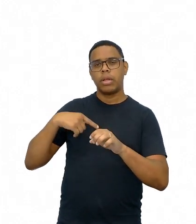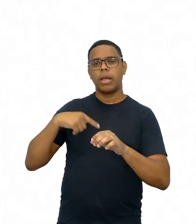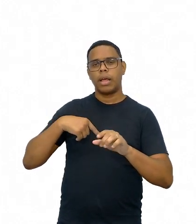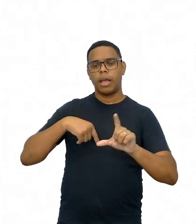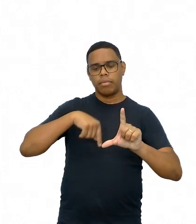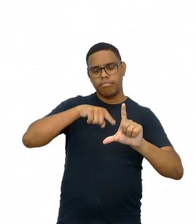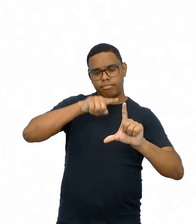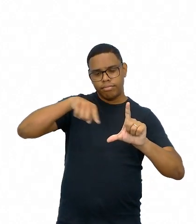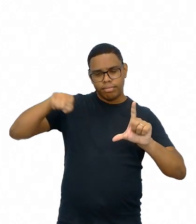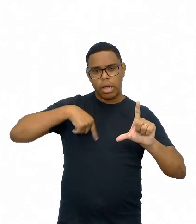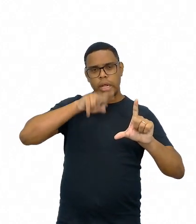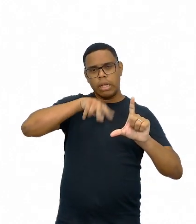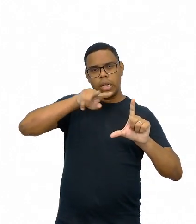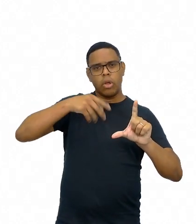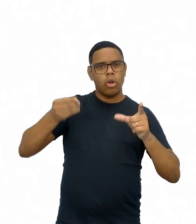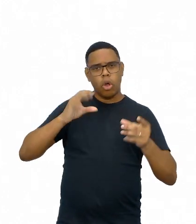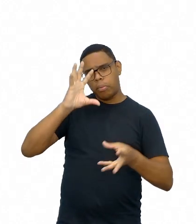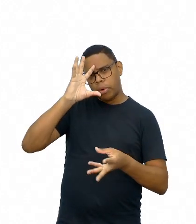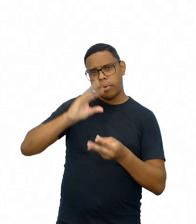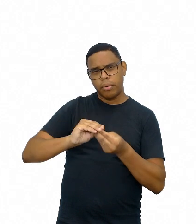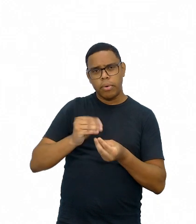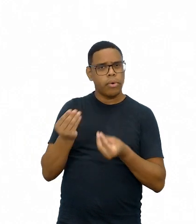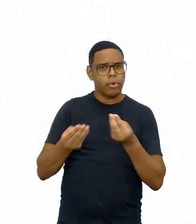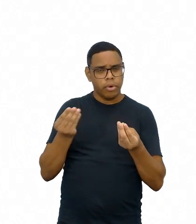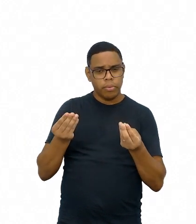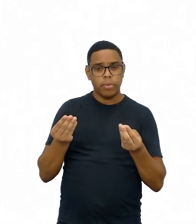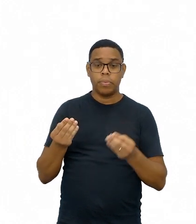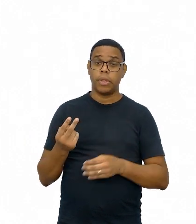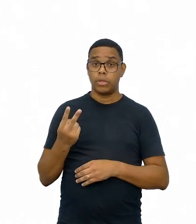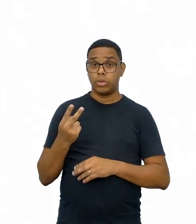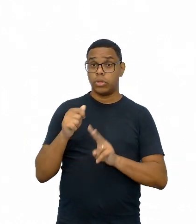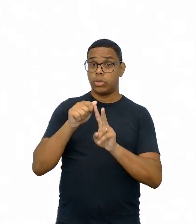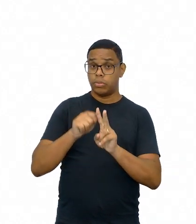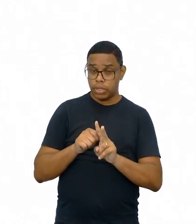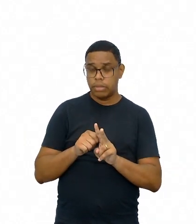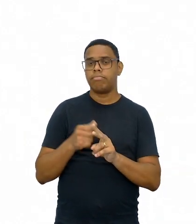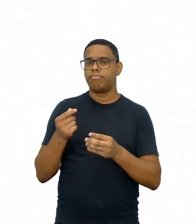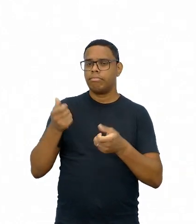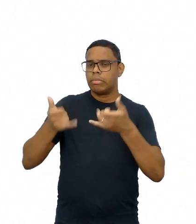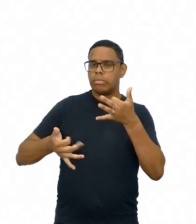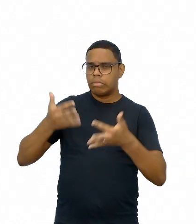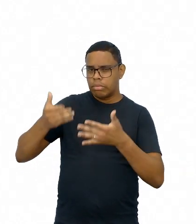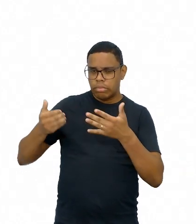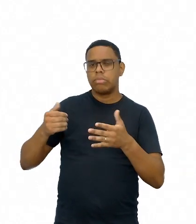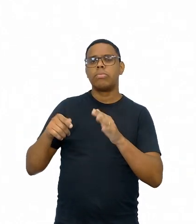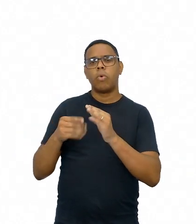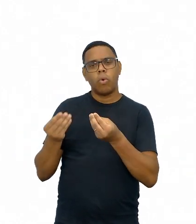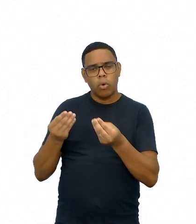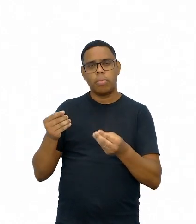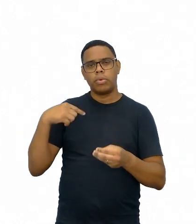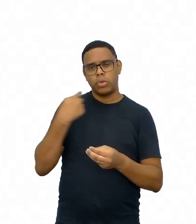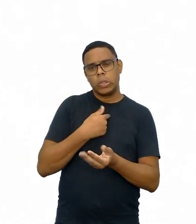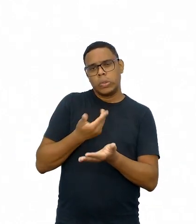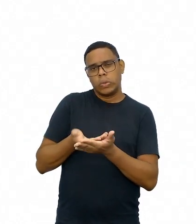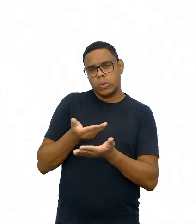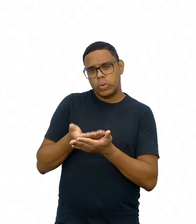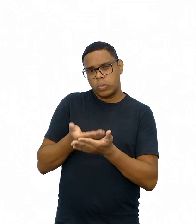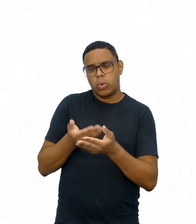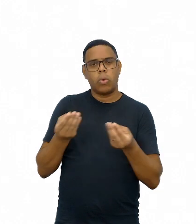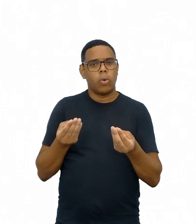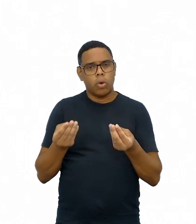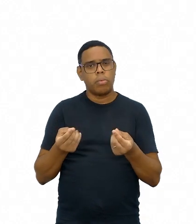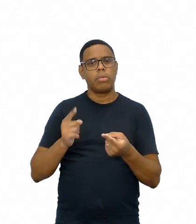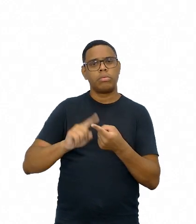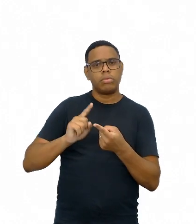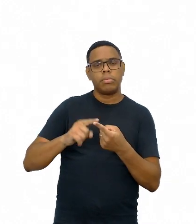é a leitura de dados, né? Então, no segundo bimestre, aí nós tratamos do pensamento geométrico, observando que esse tipo